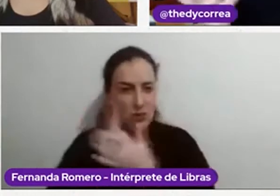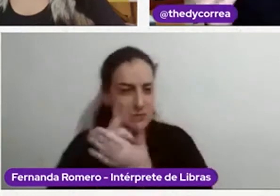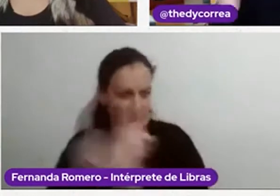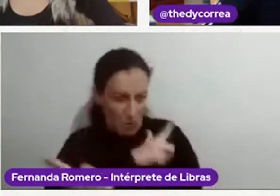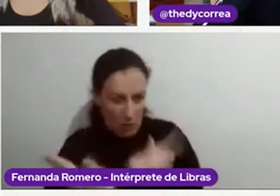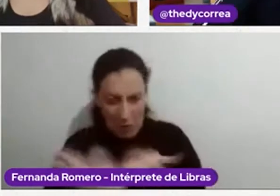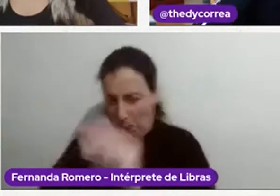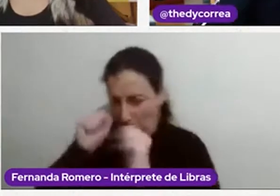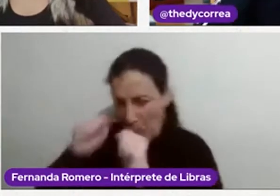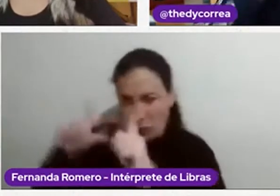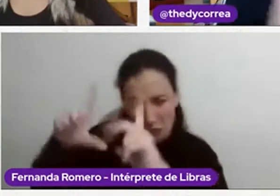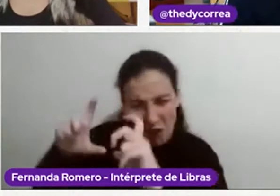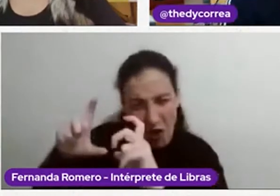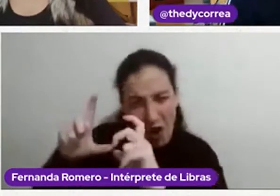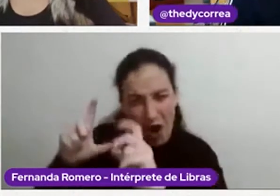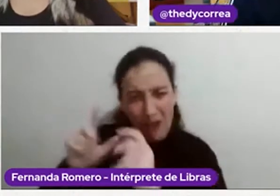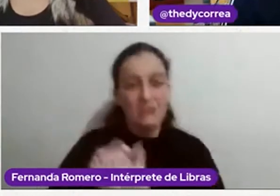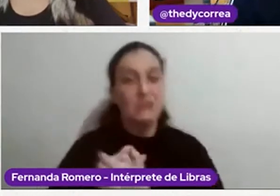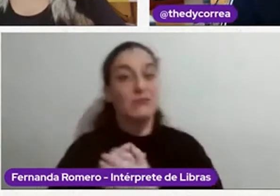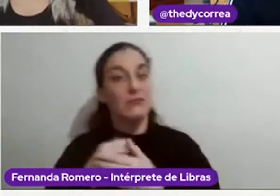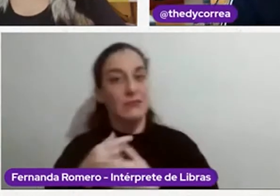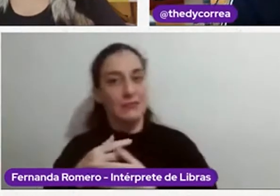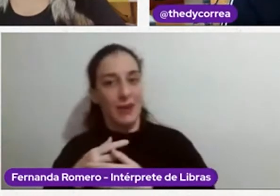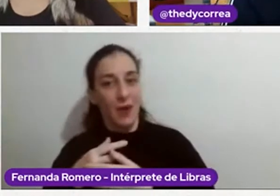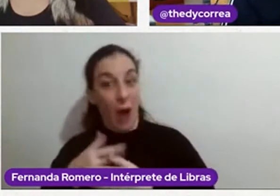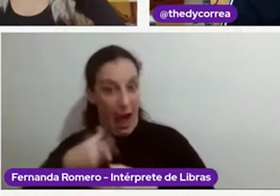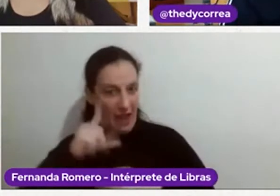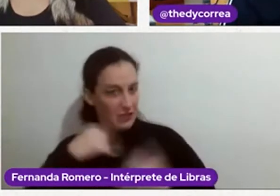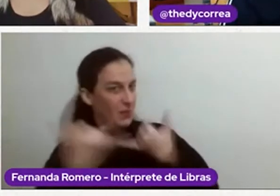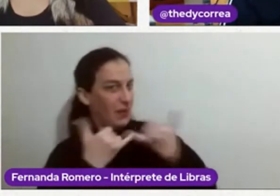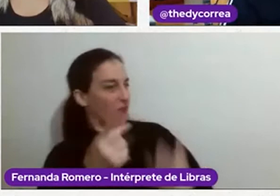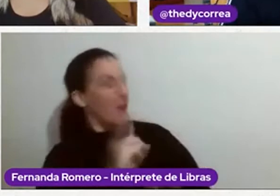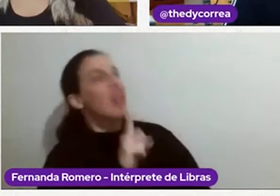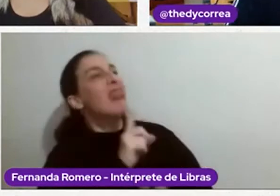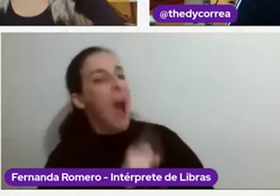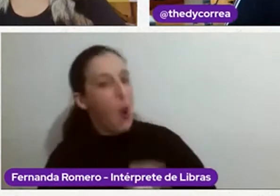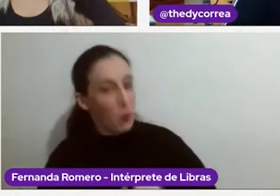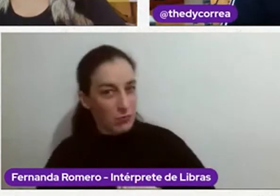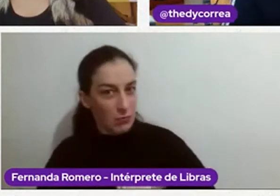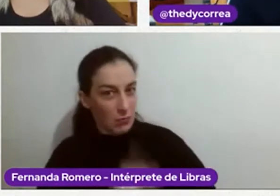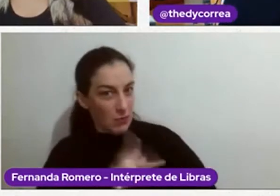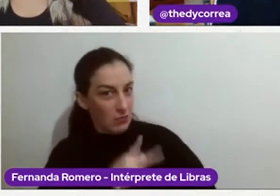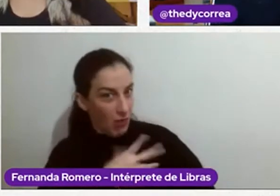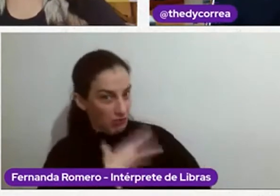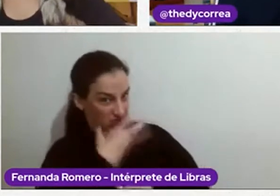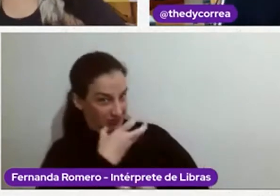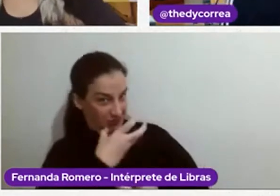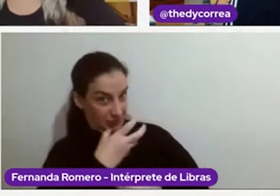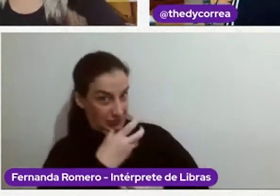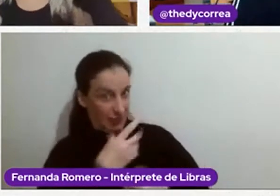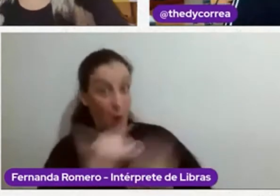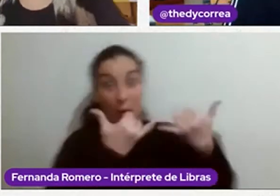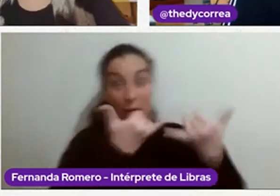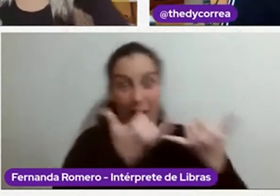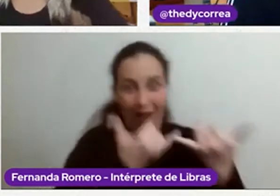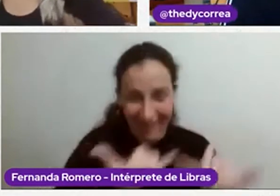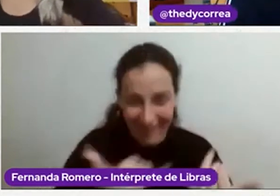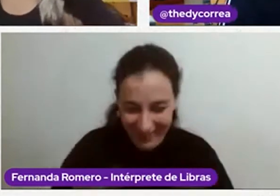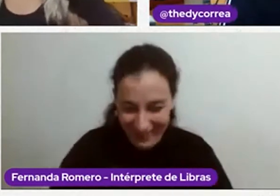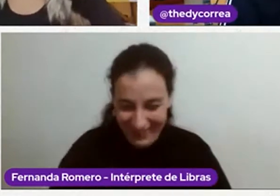contigo e tal. Eu antes até brincava, não vai tirar foto. A pessoa ficava assim, eu tô brincando. A pessoa fica...